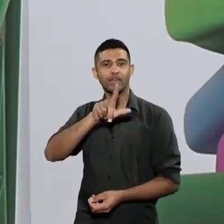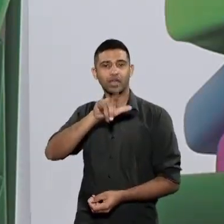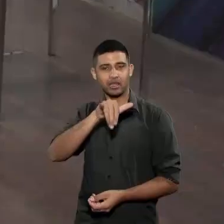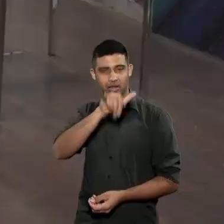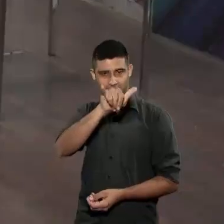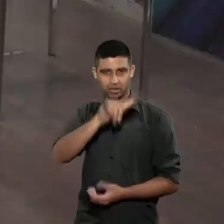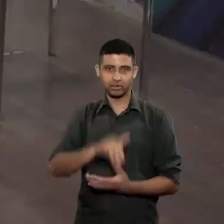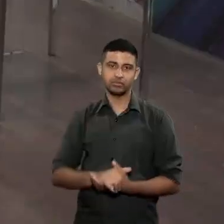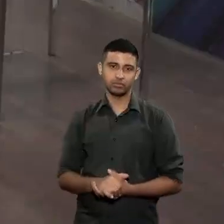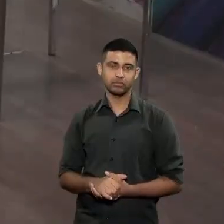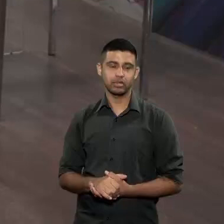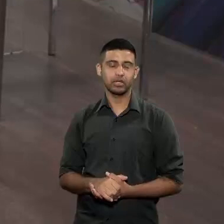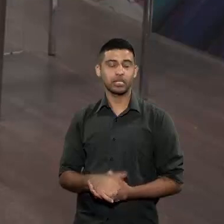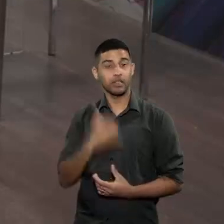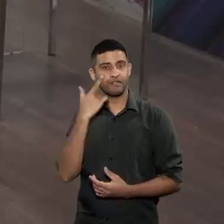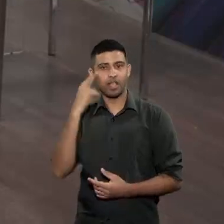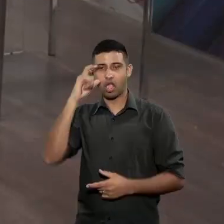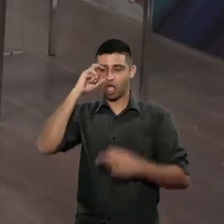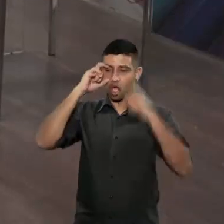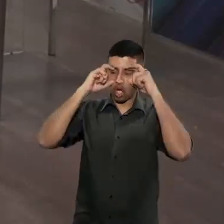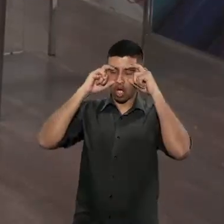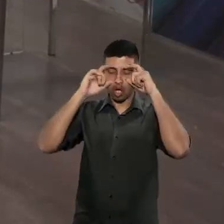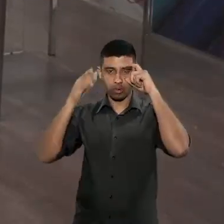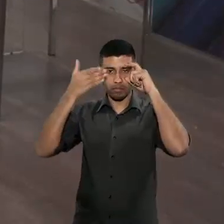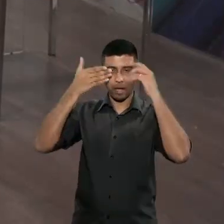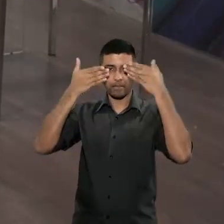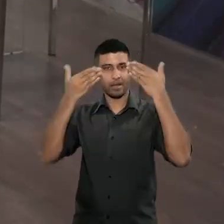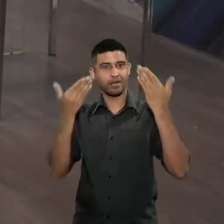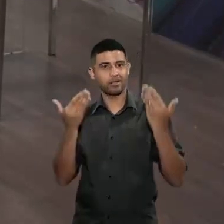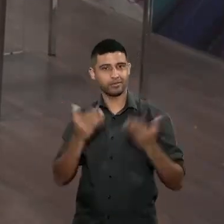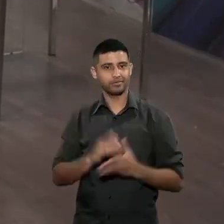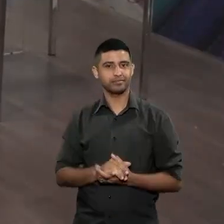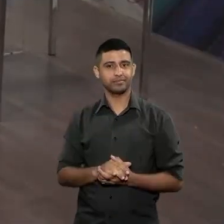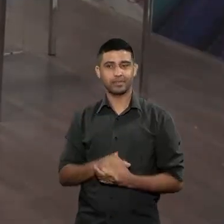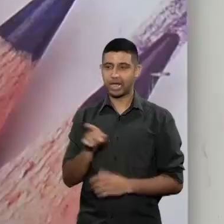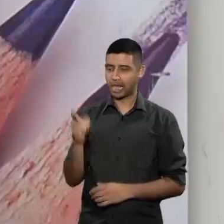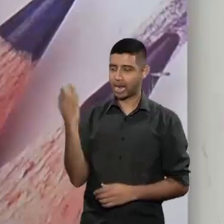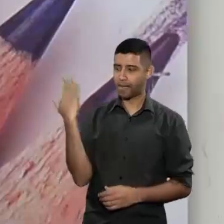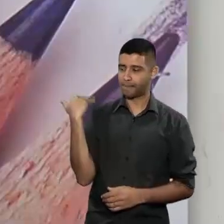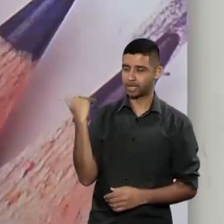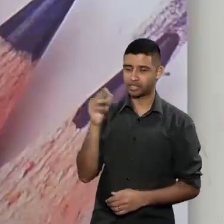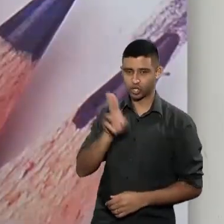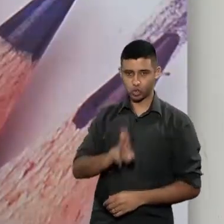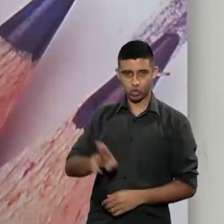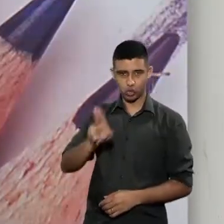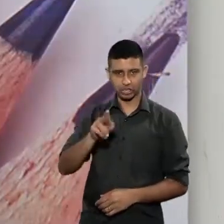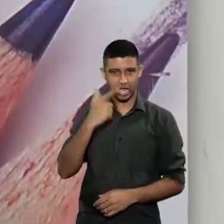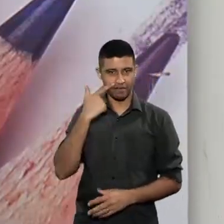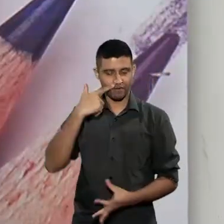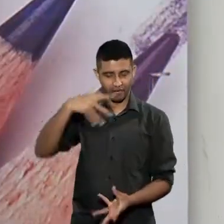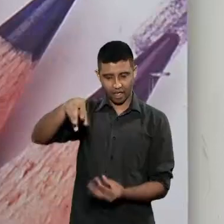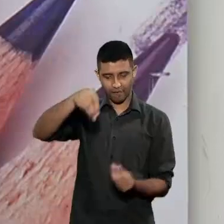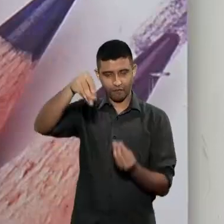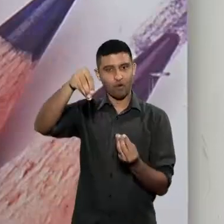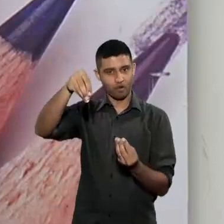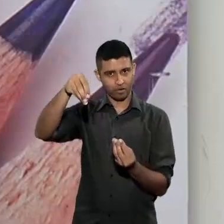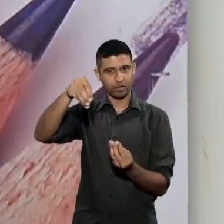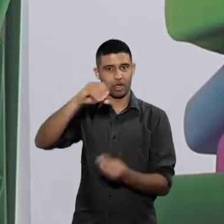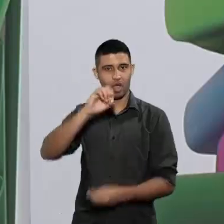que põe no É, o filtro que vai colocar nos óculos, tá? Ah, interessante. Não é... Ela usava essa